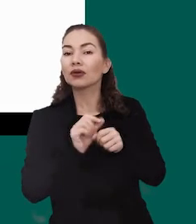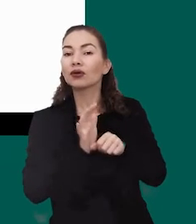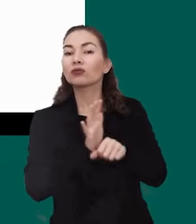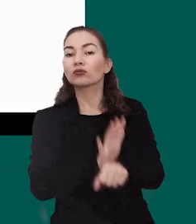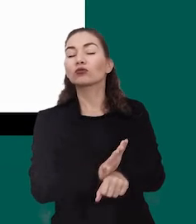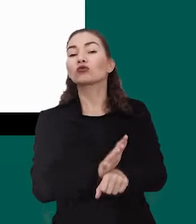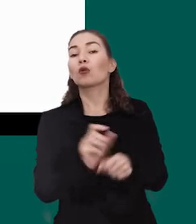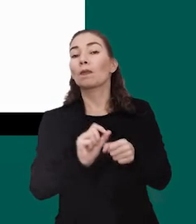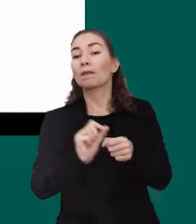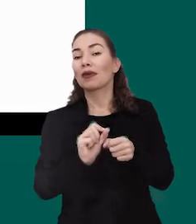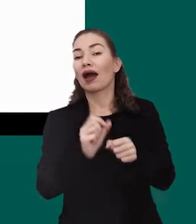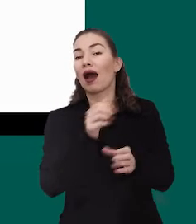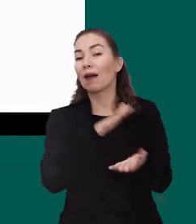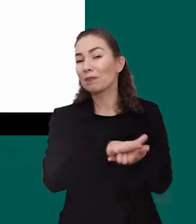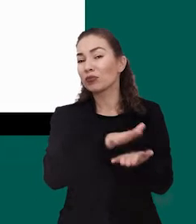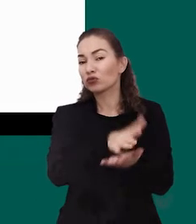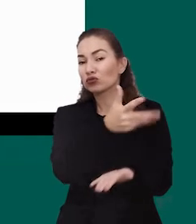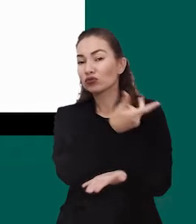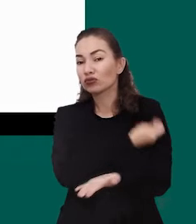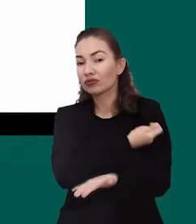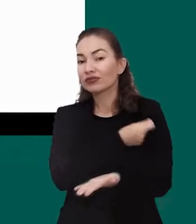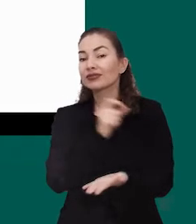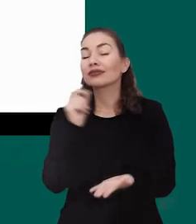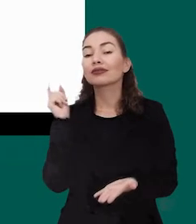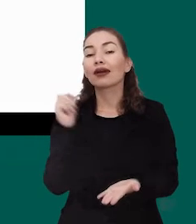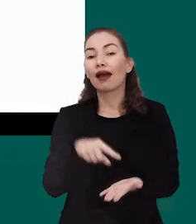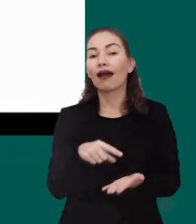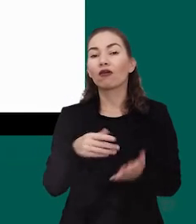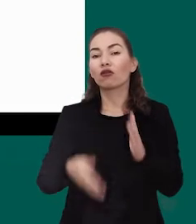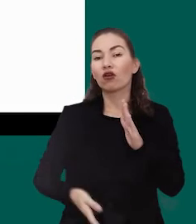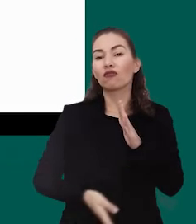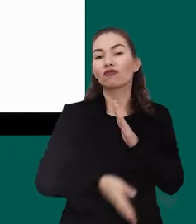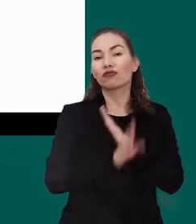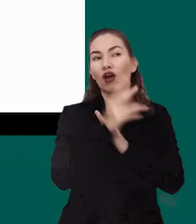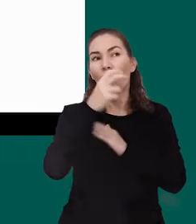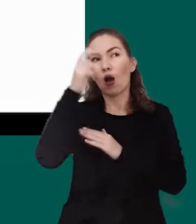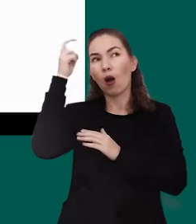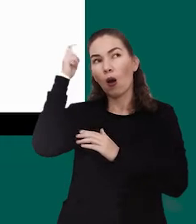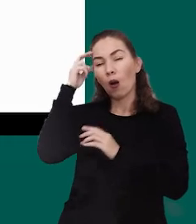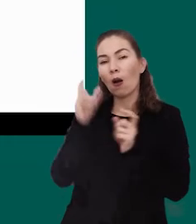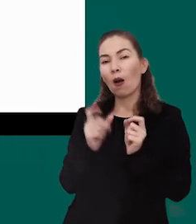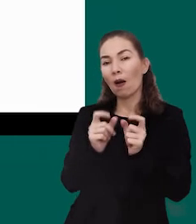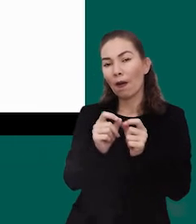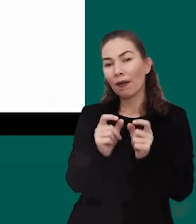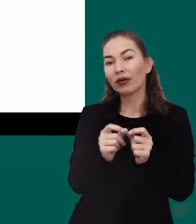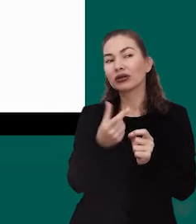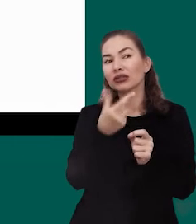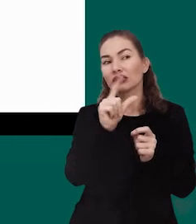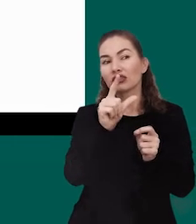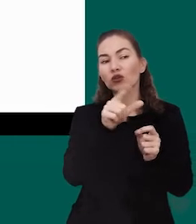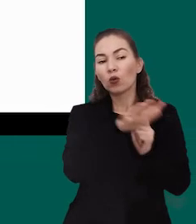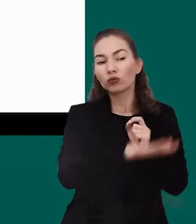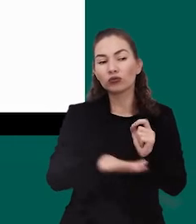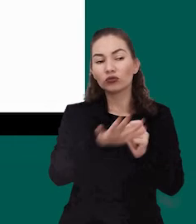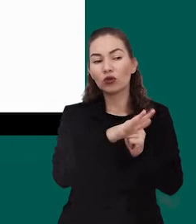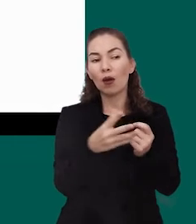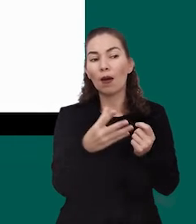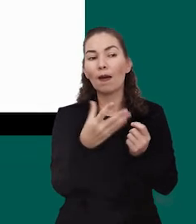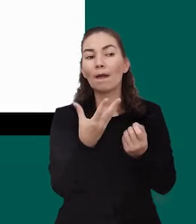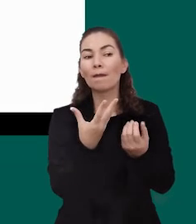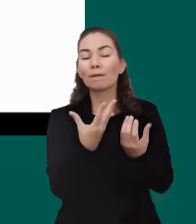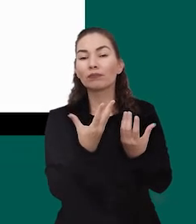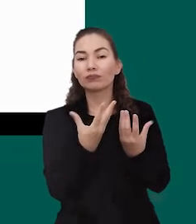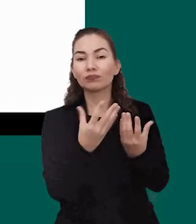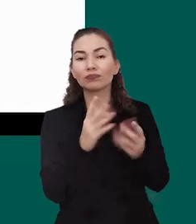produção vacinal, é que quando ele, por exemplo, ia viajar e deixava essas culturas de bactérias que depois seriam denominadas Pasteurella multicida